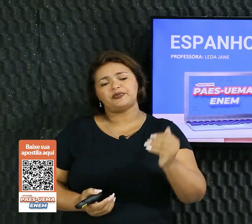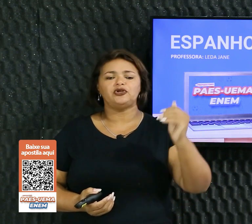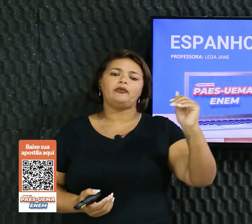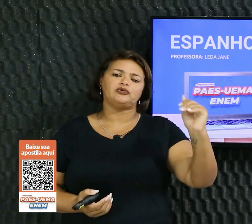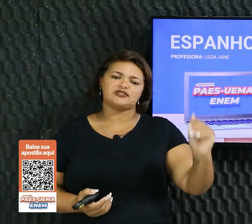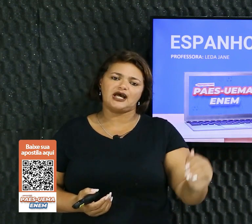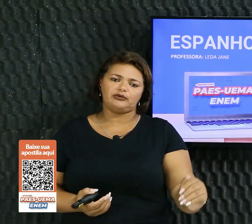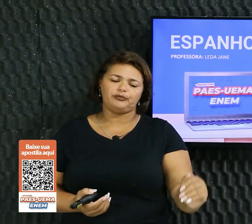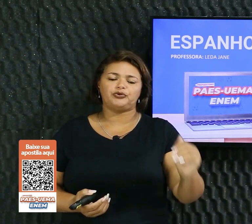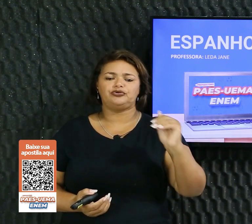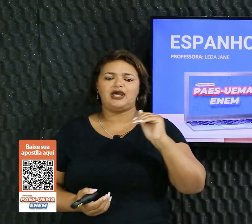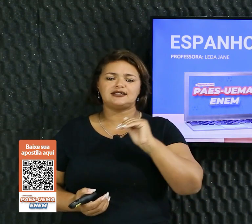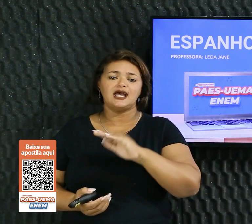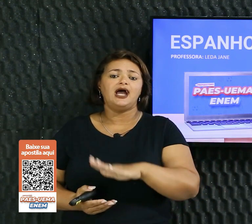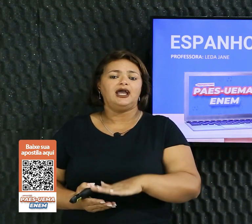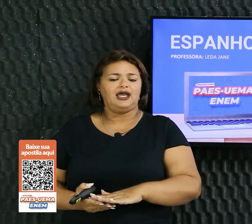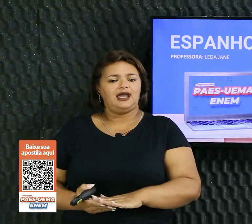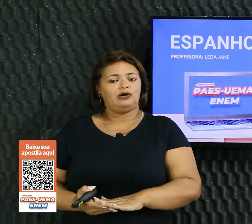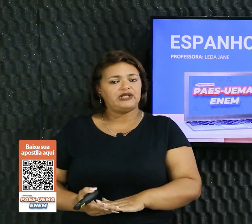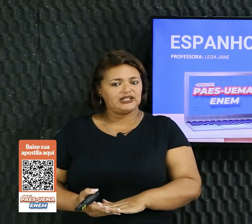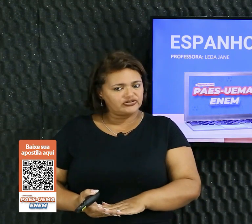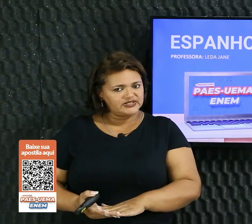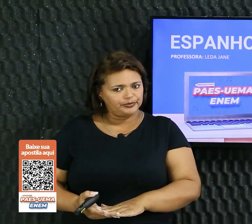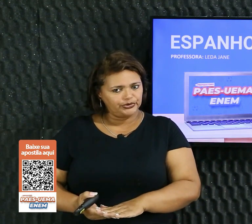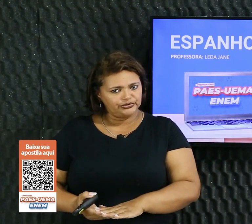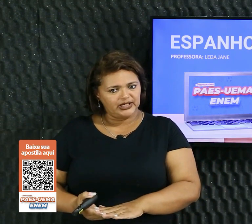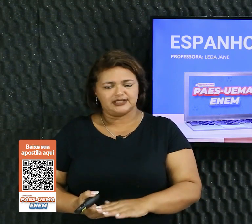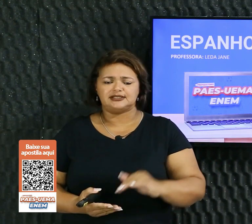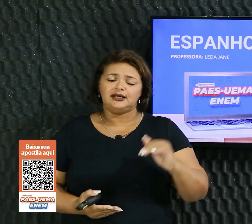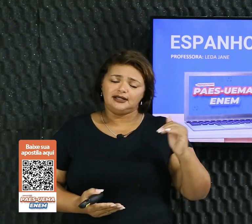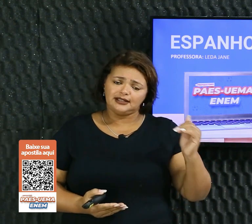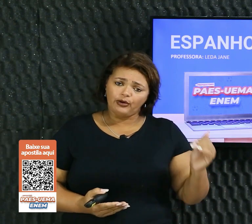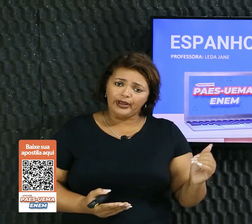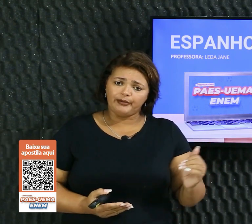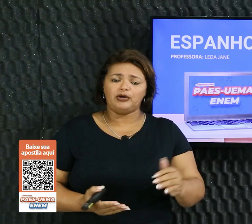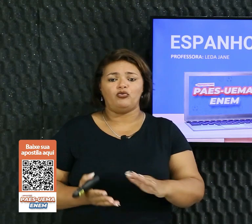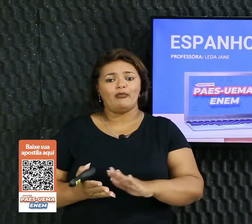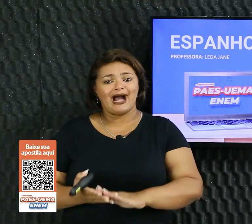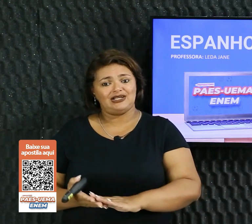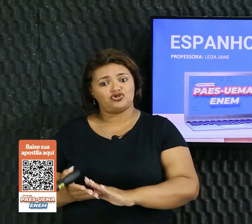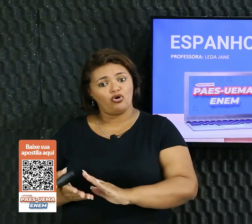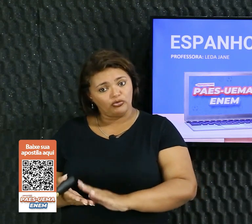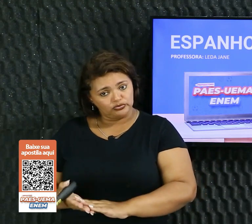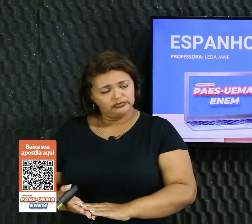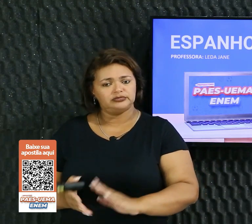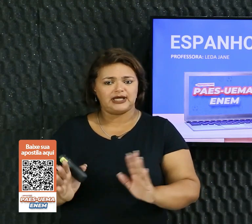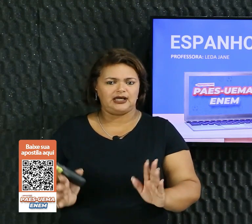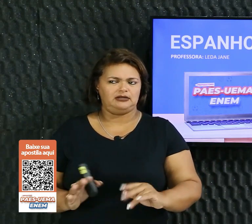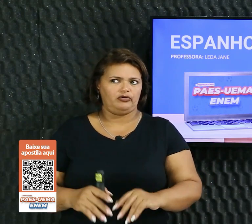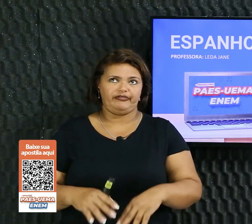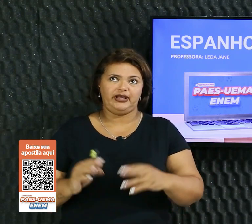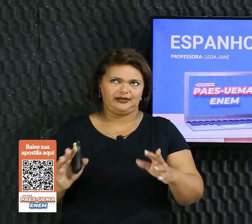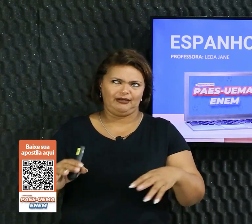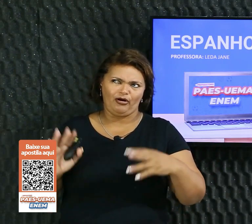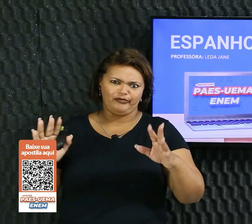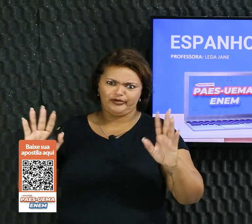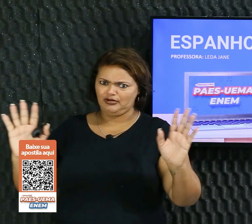texto em espanhol, enunciado em português, alternativas em português. Na UEMA, o mais comum, tá?